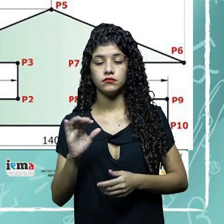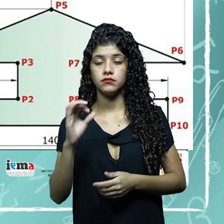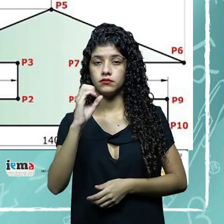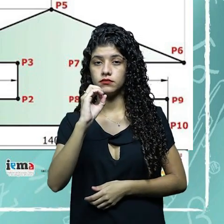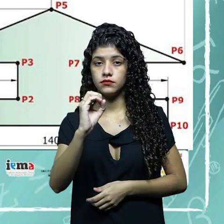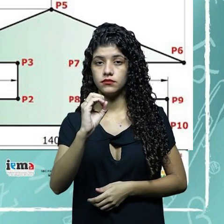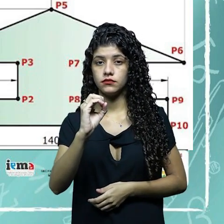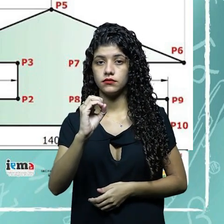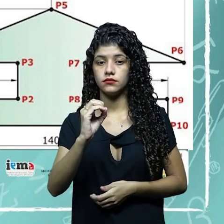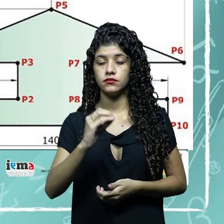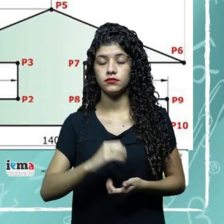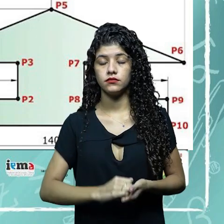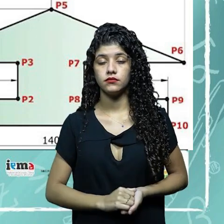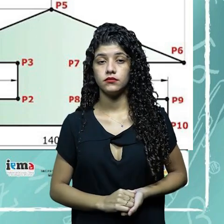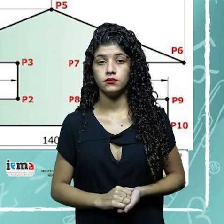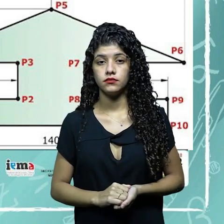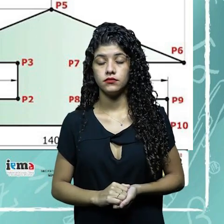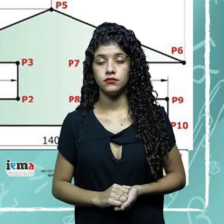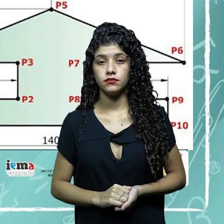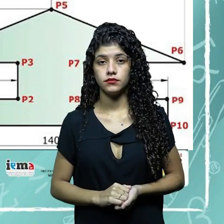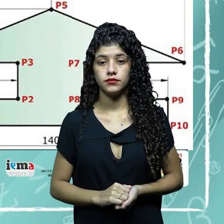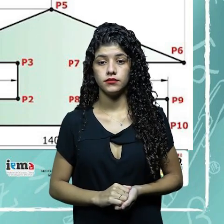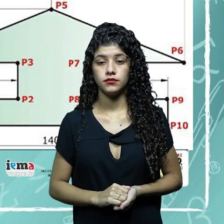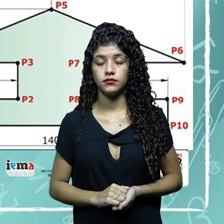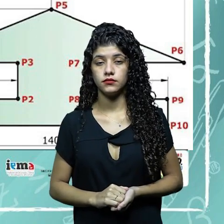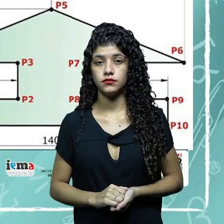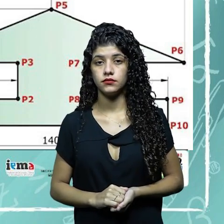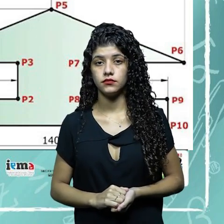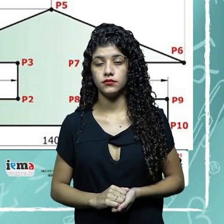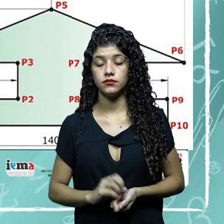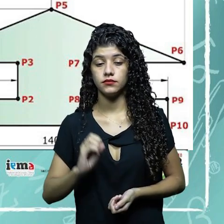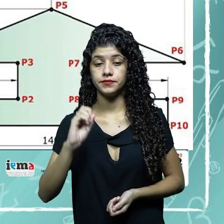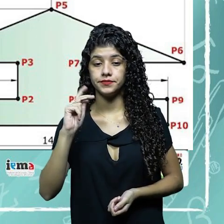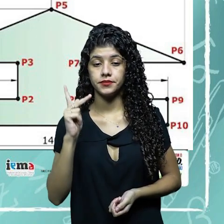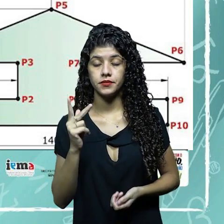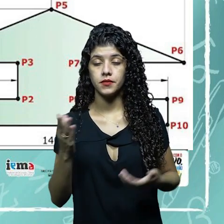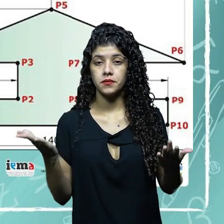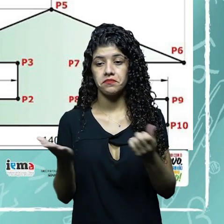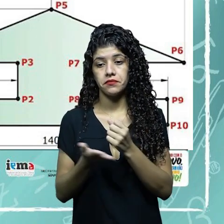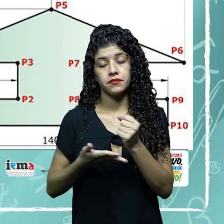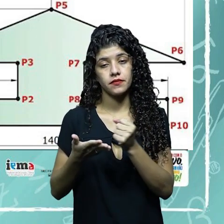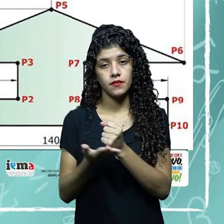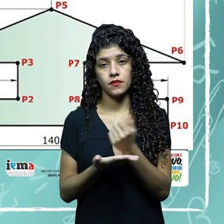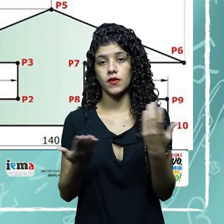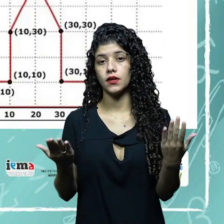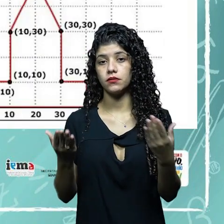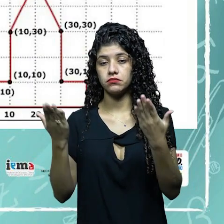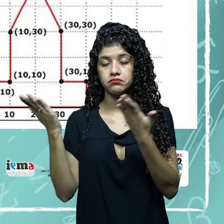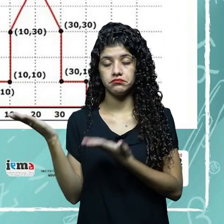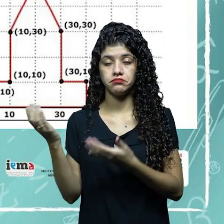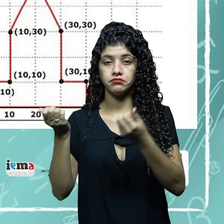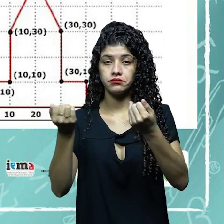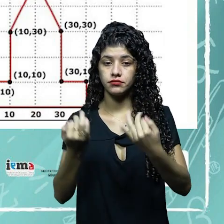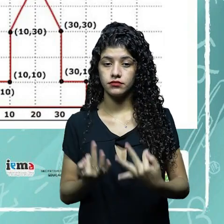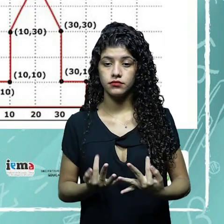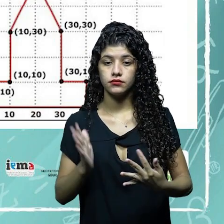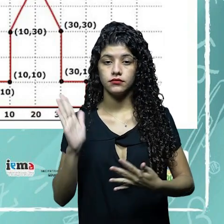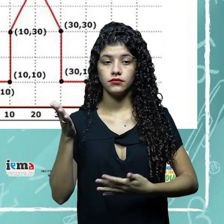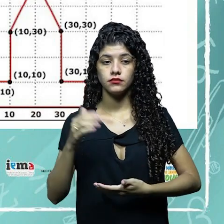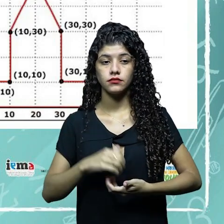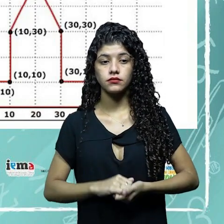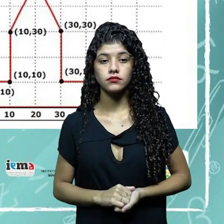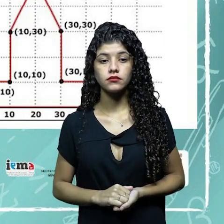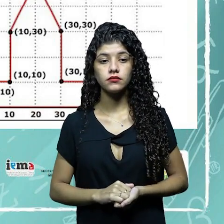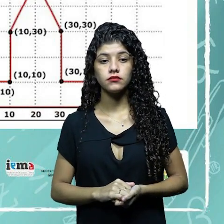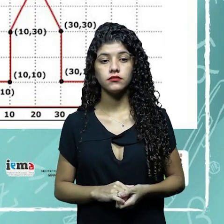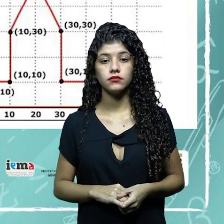subindo, se não tiver descendo, é 0. Tá ok? Então, basicamente, as coordenadas relativas são isso. Ok? E aí vamos